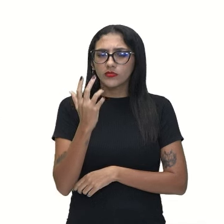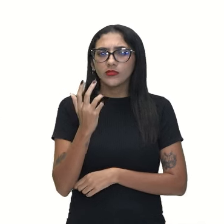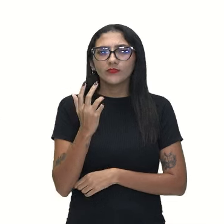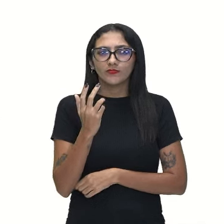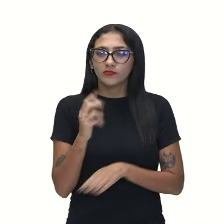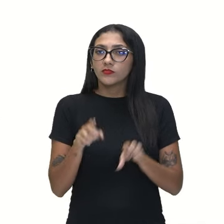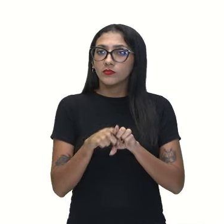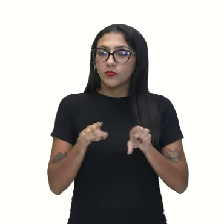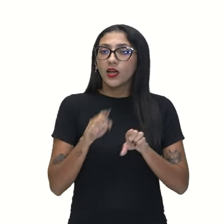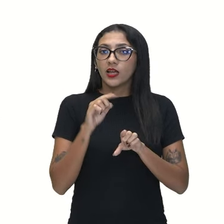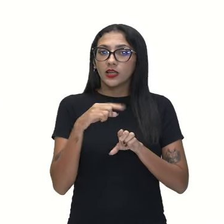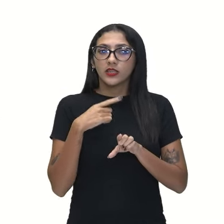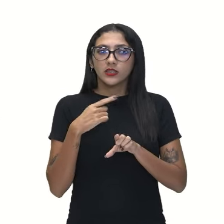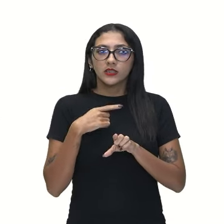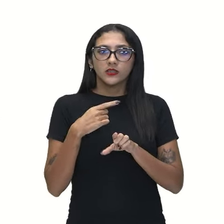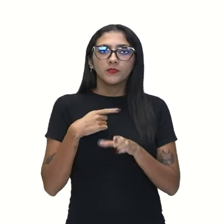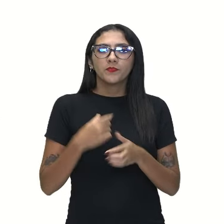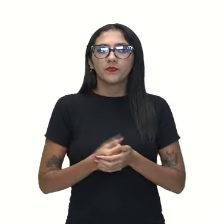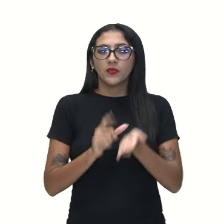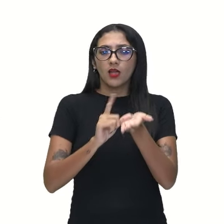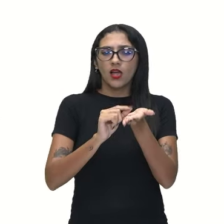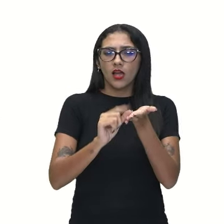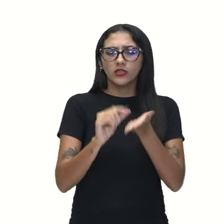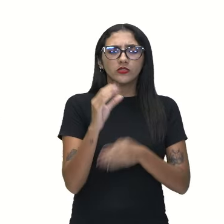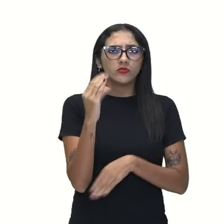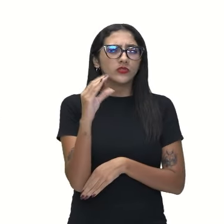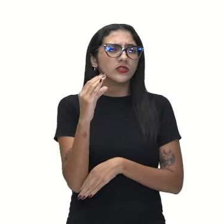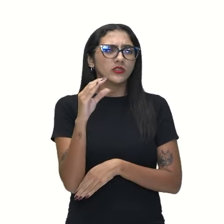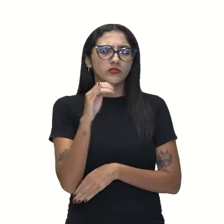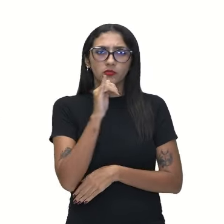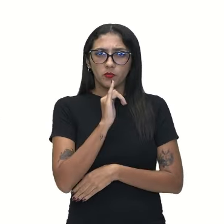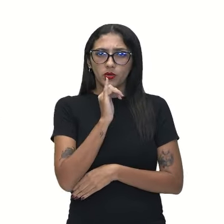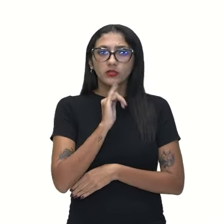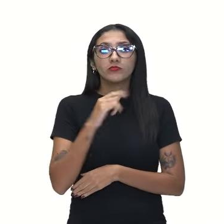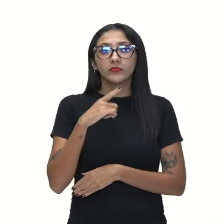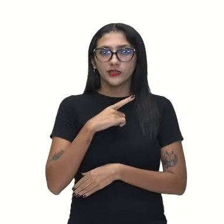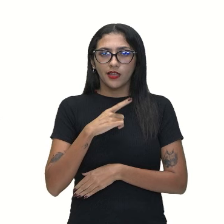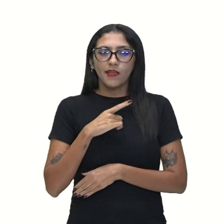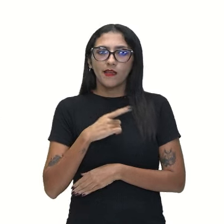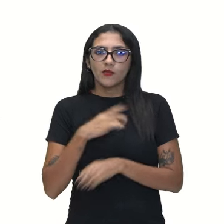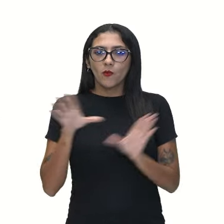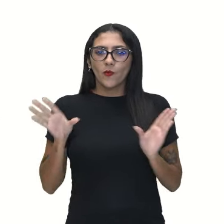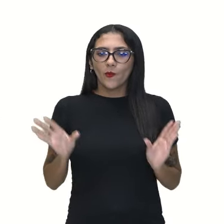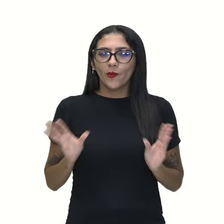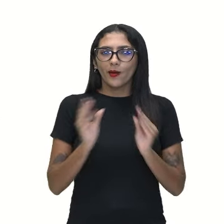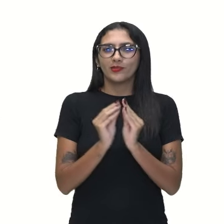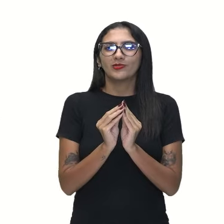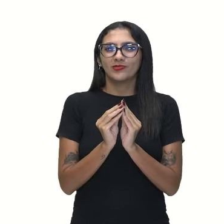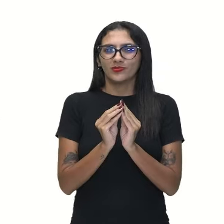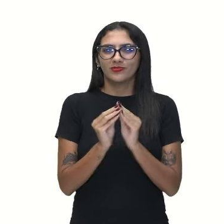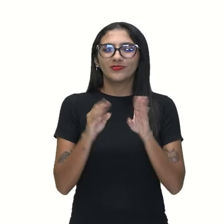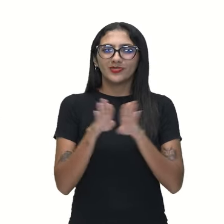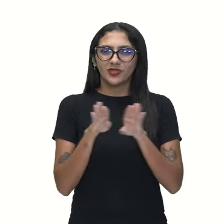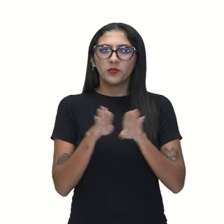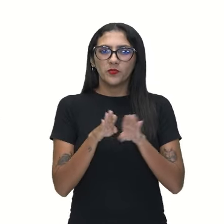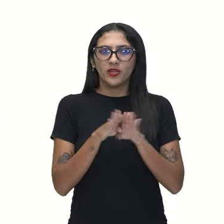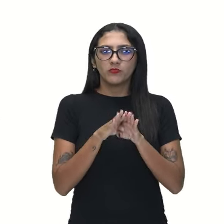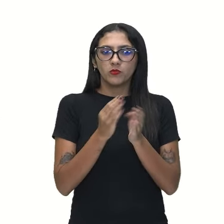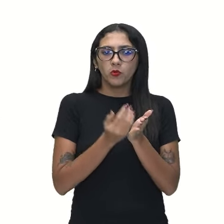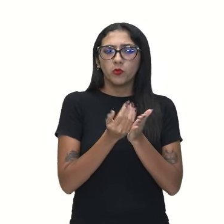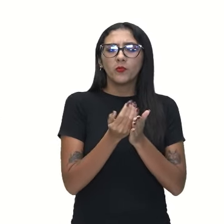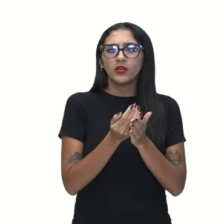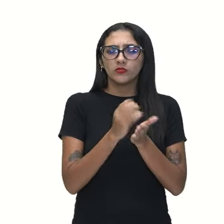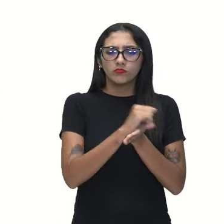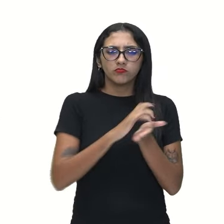especial no artigo científico, escreve-se um resumo logo no início desses trabalhos. E esse resumo